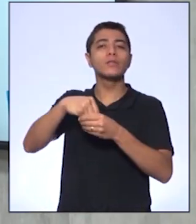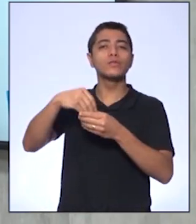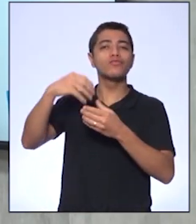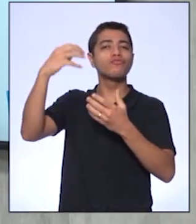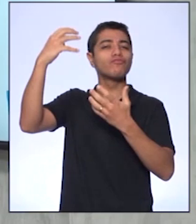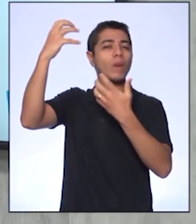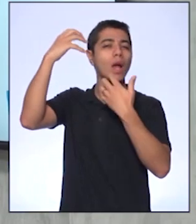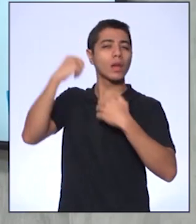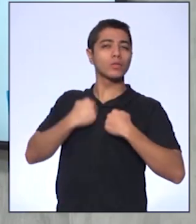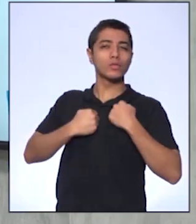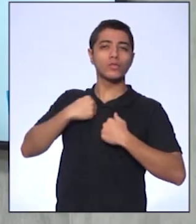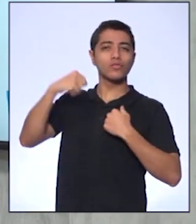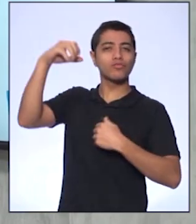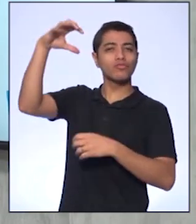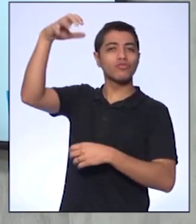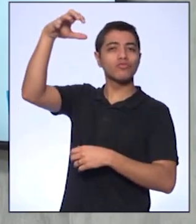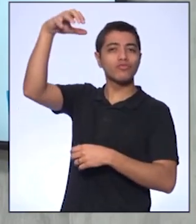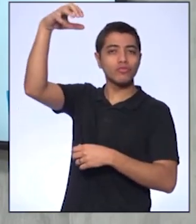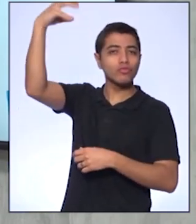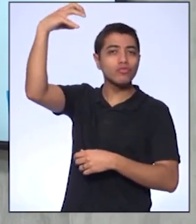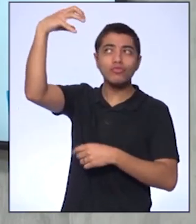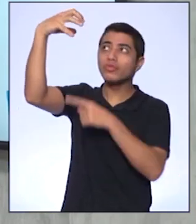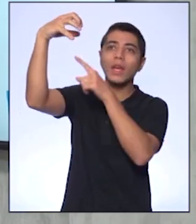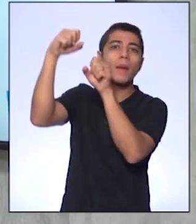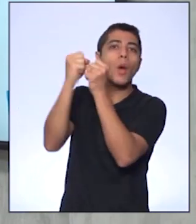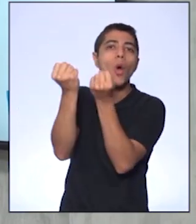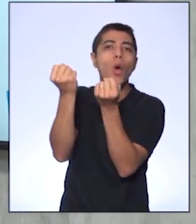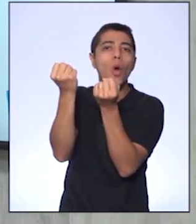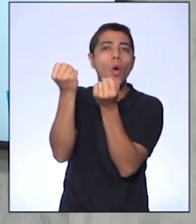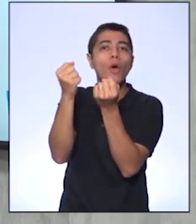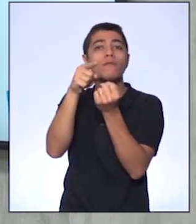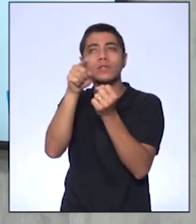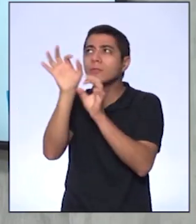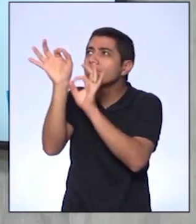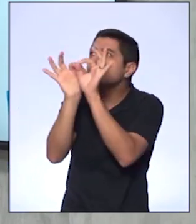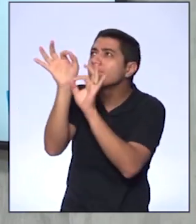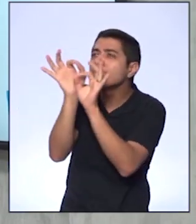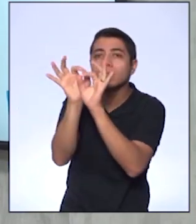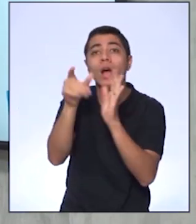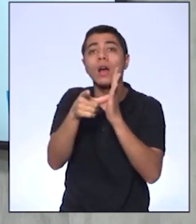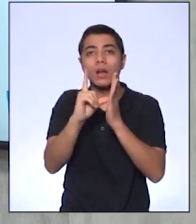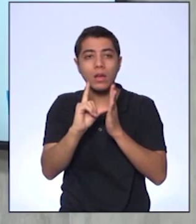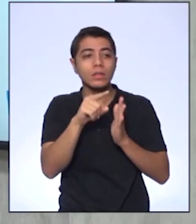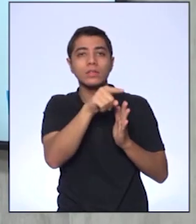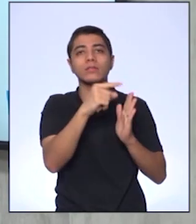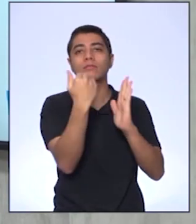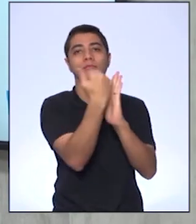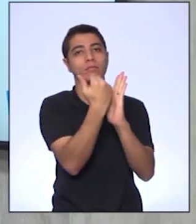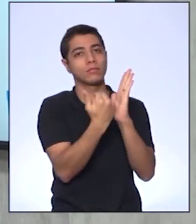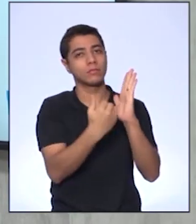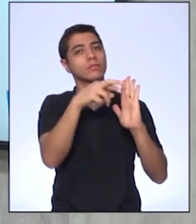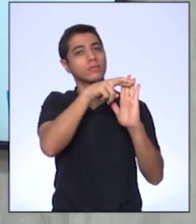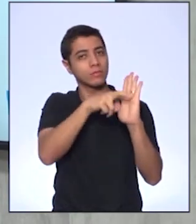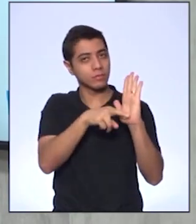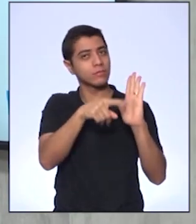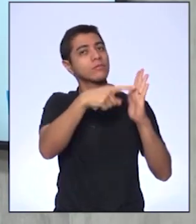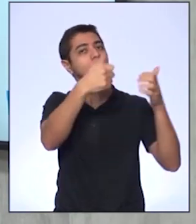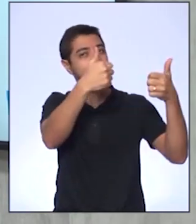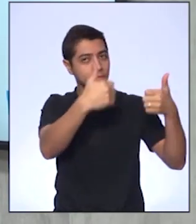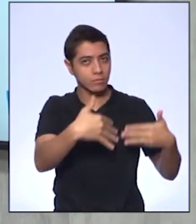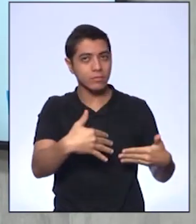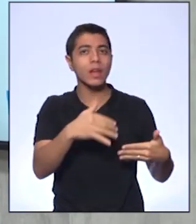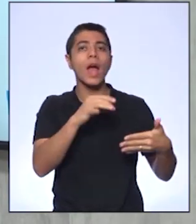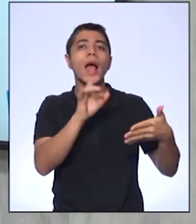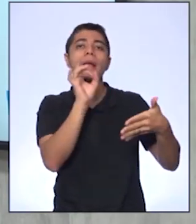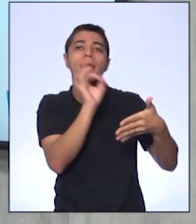uma determinada coisa na sua casa que parou de funcionar. Esses tutoriais, eles são sempre organizados por meio dessa função. Eles